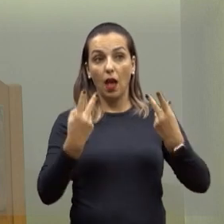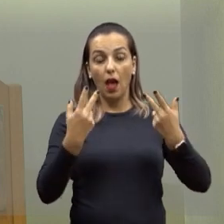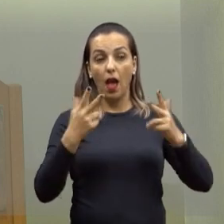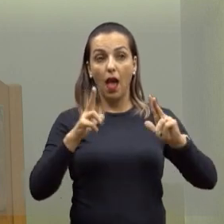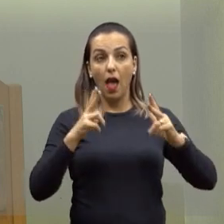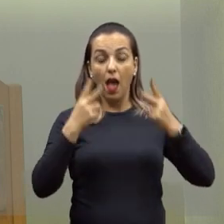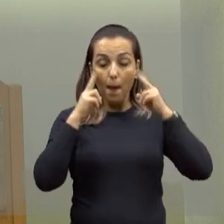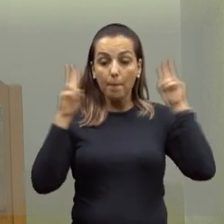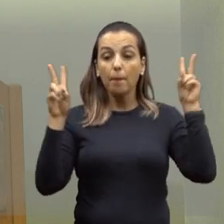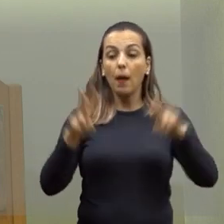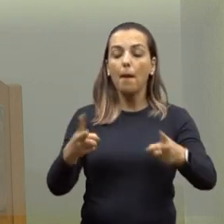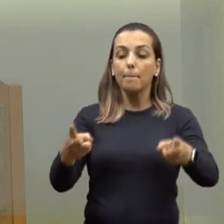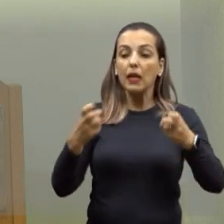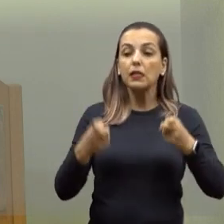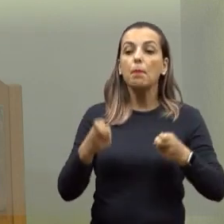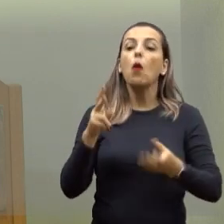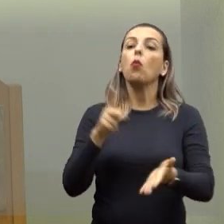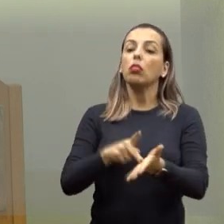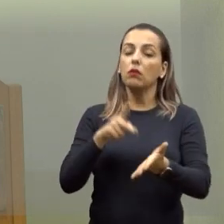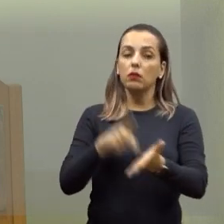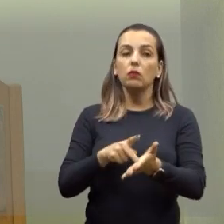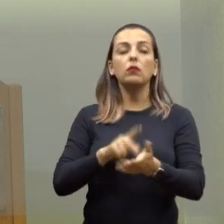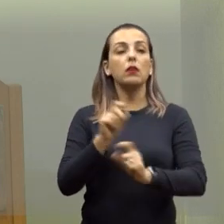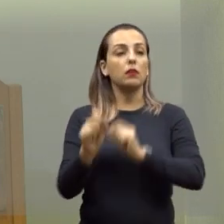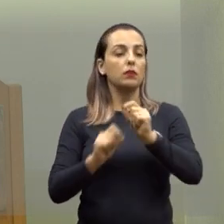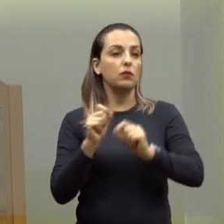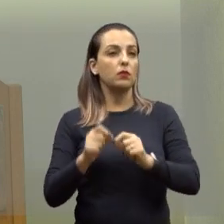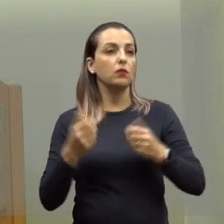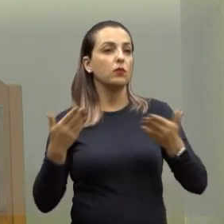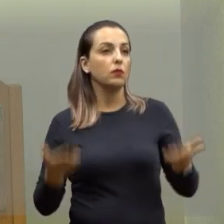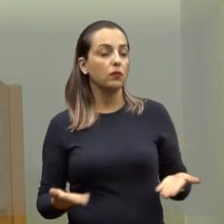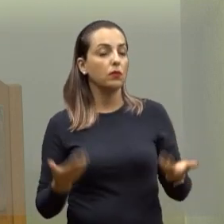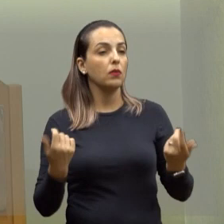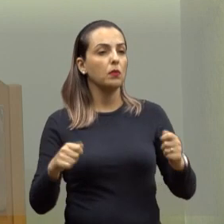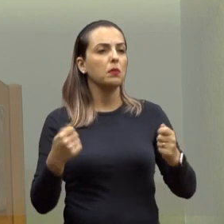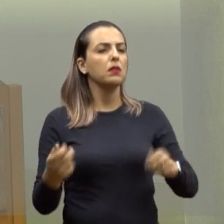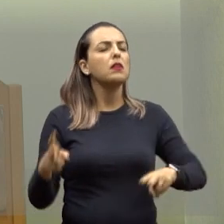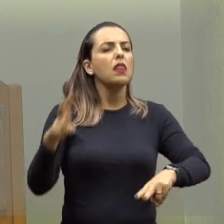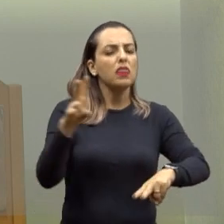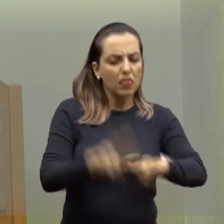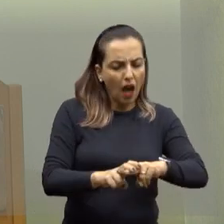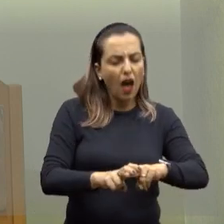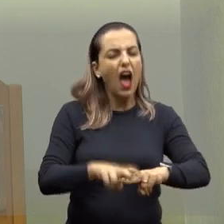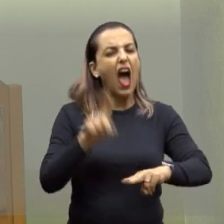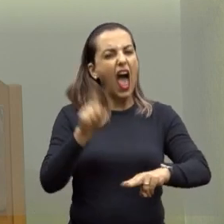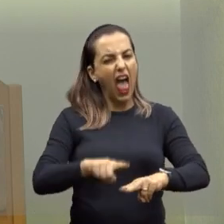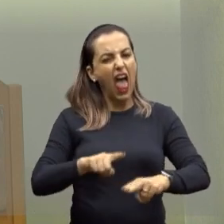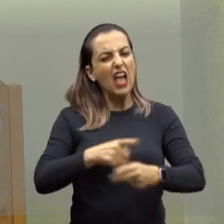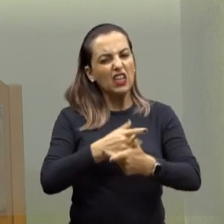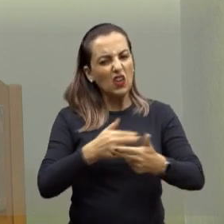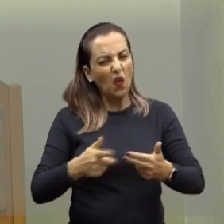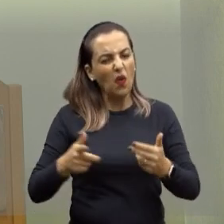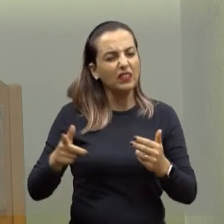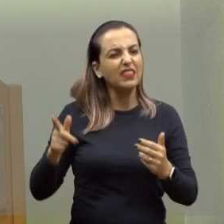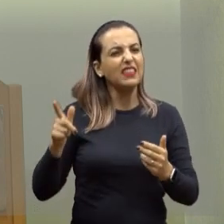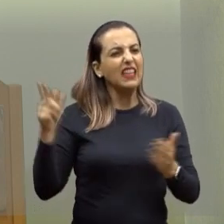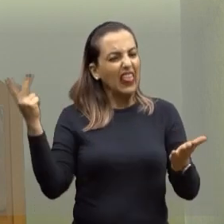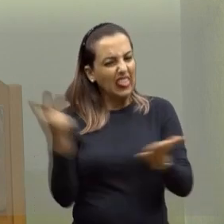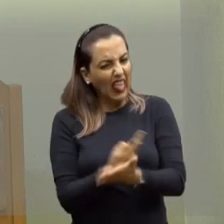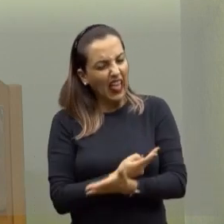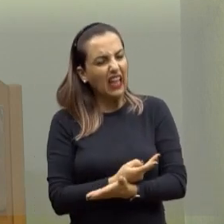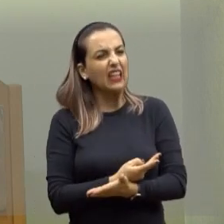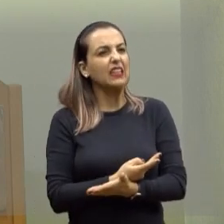mesmo então tem que pegar colocar na cadeia mesmo porque isso é coisa de bandido de